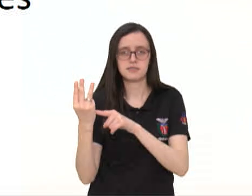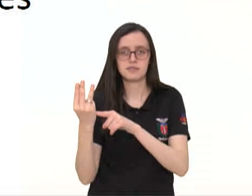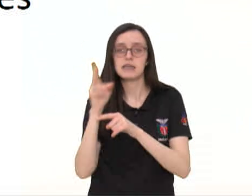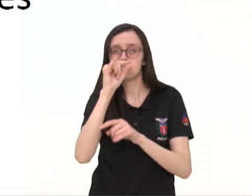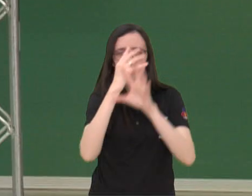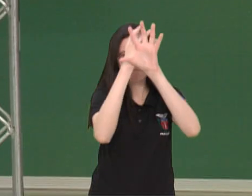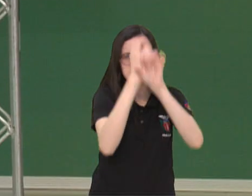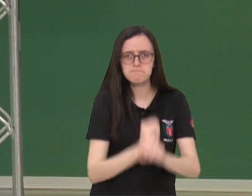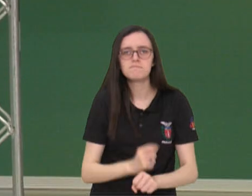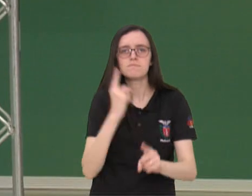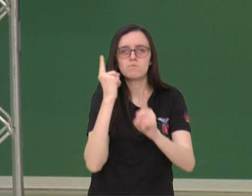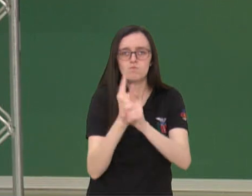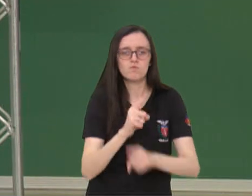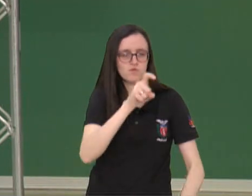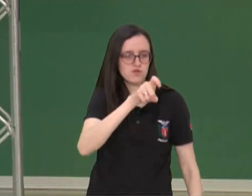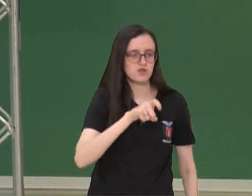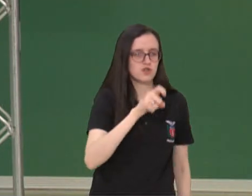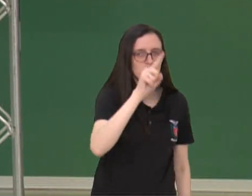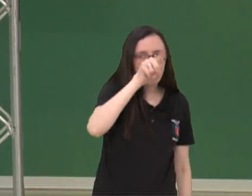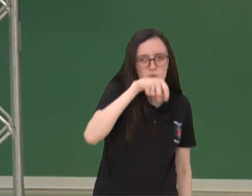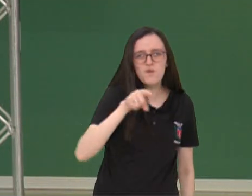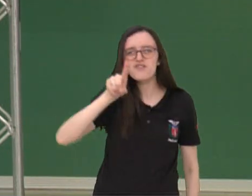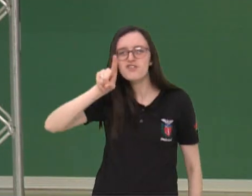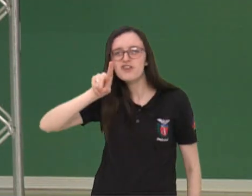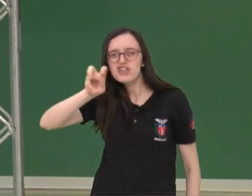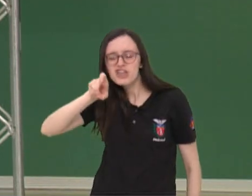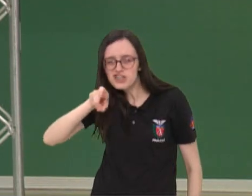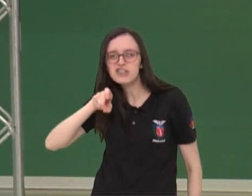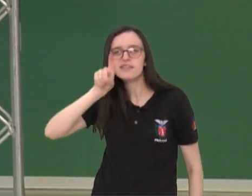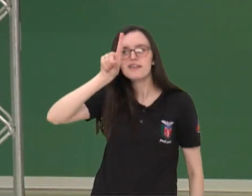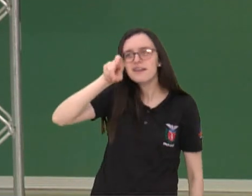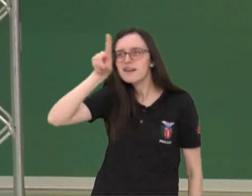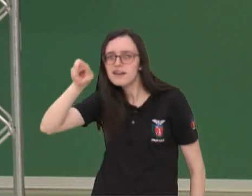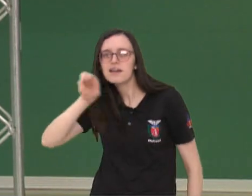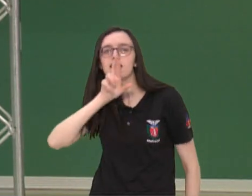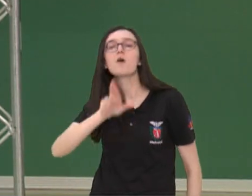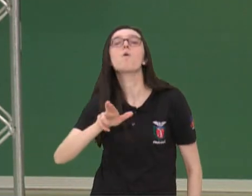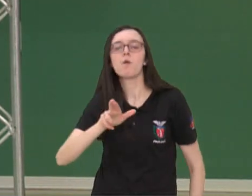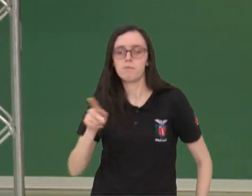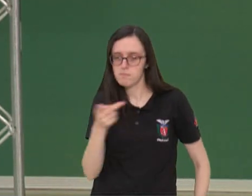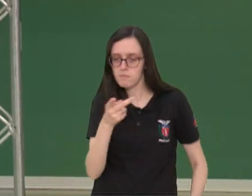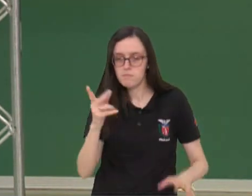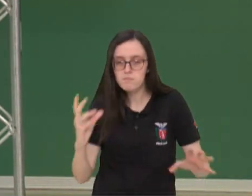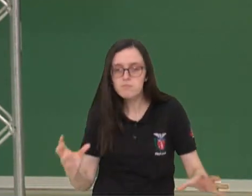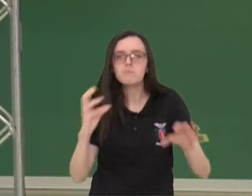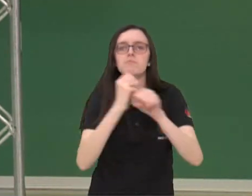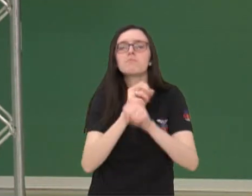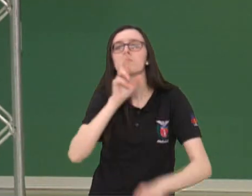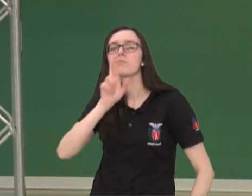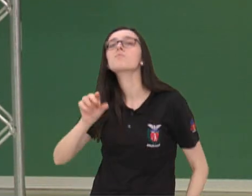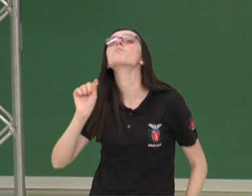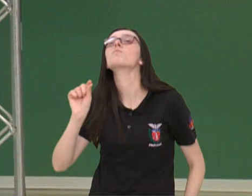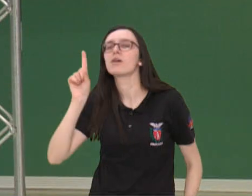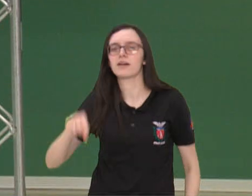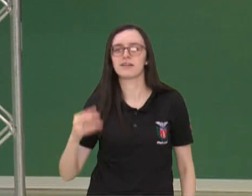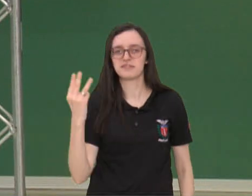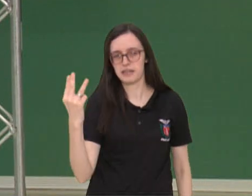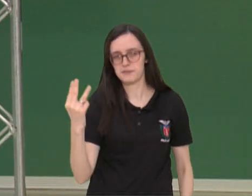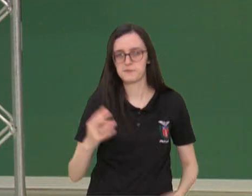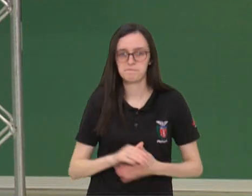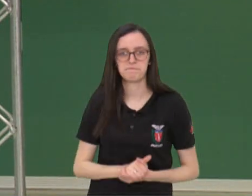Calculou as raízes, o x' e x' linhas dessa função, somou as duas raízes, você vai encontrar